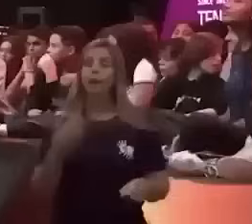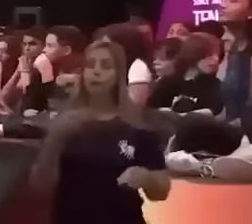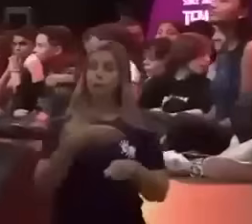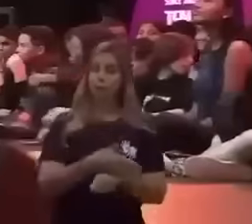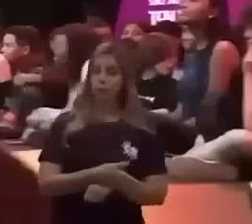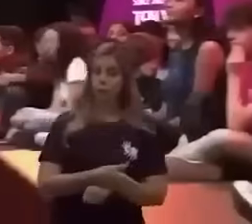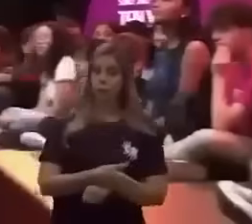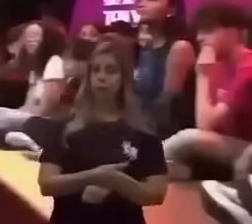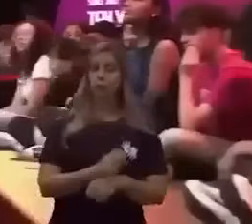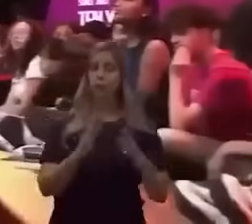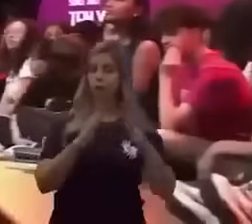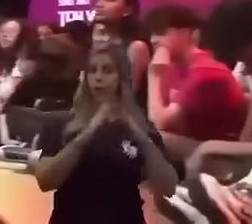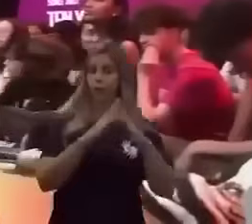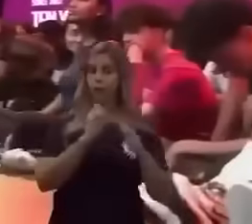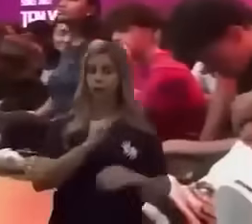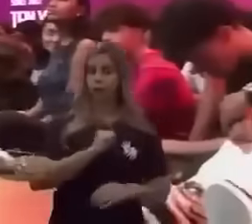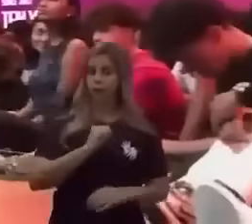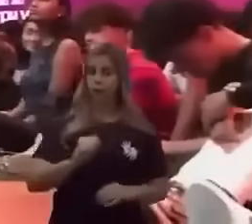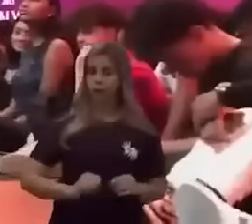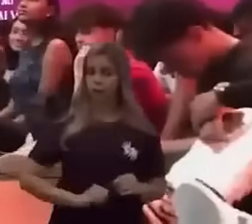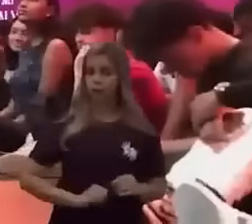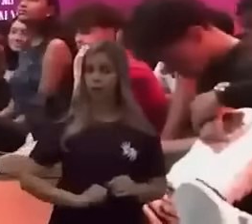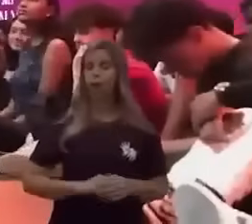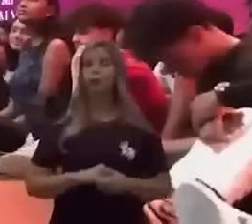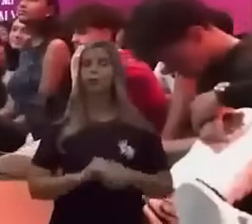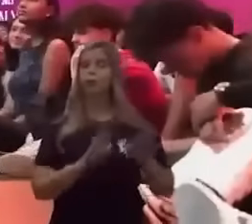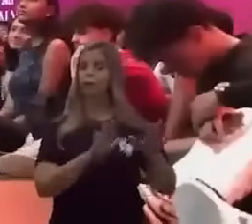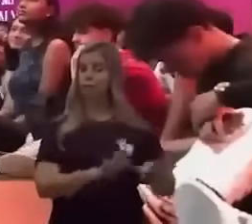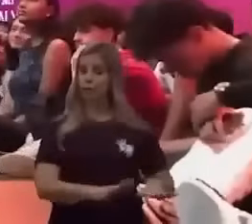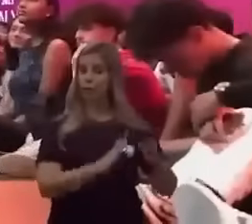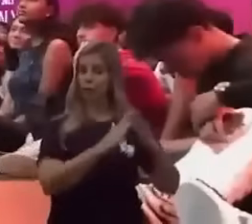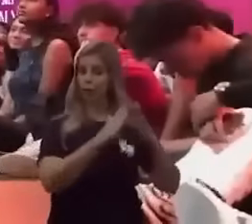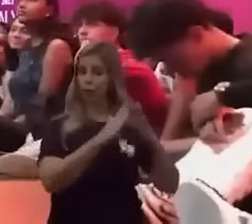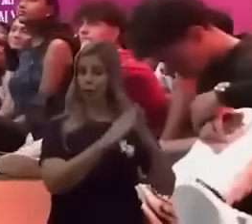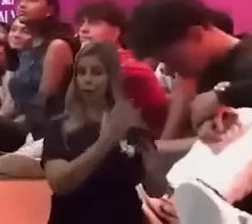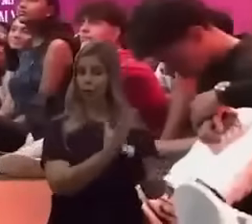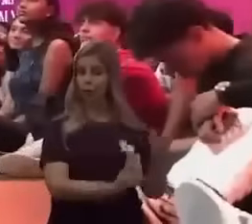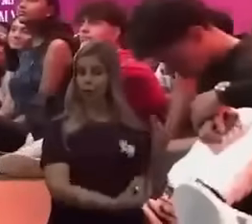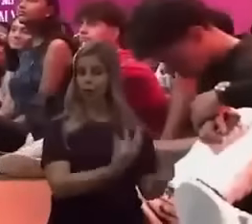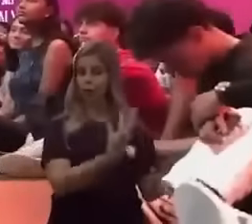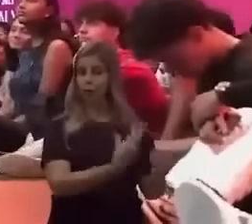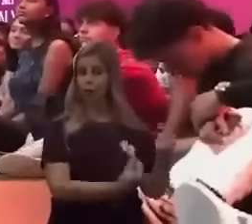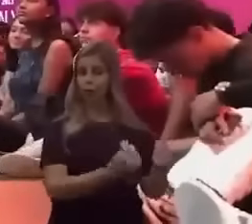sacerdote, e fica lá, onde tem um braseiro,